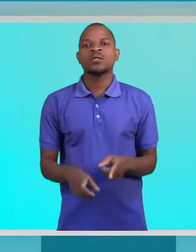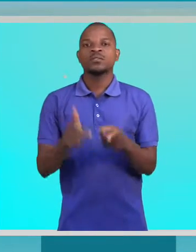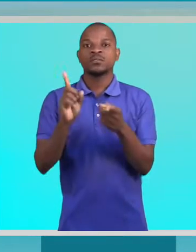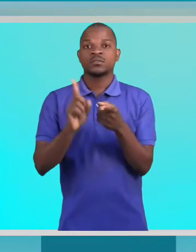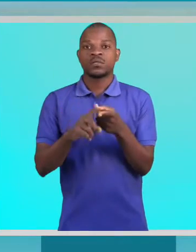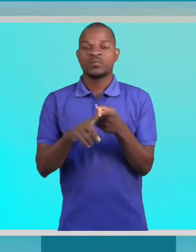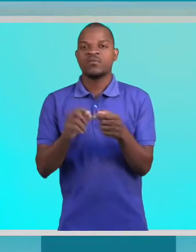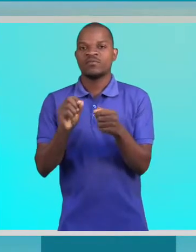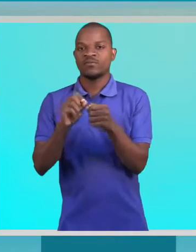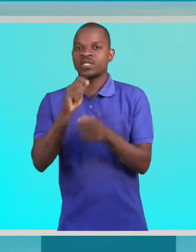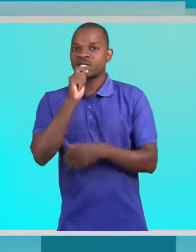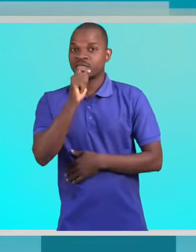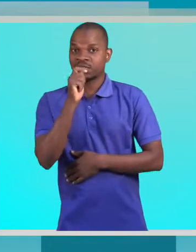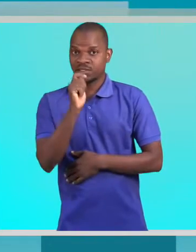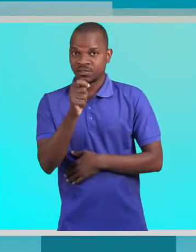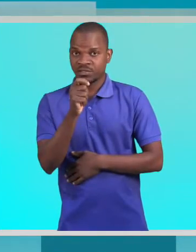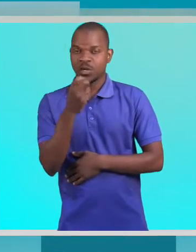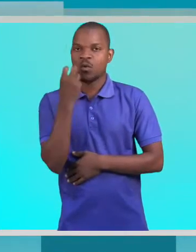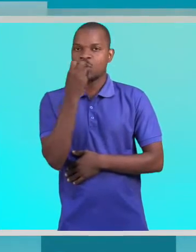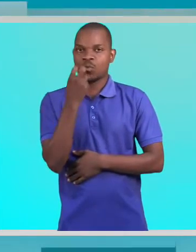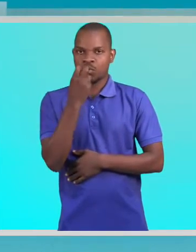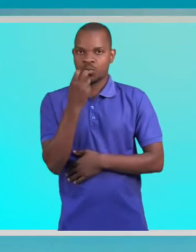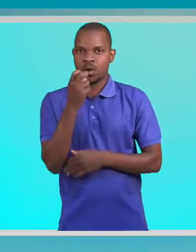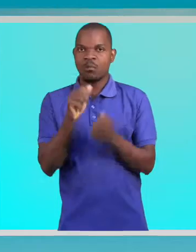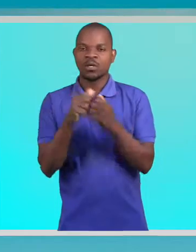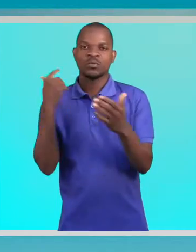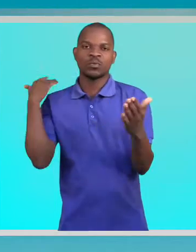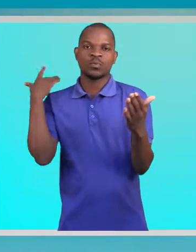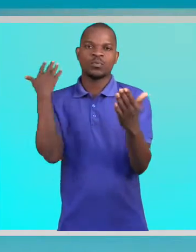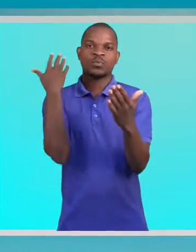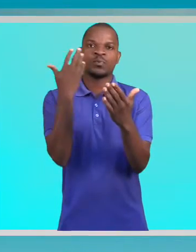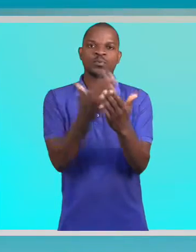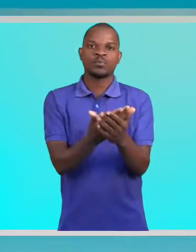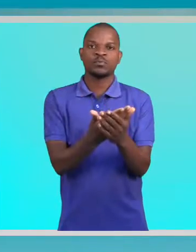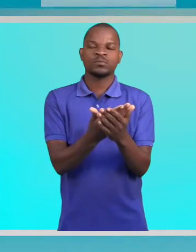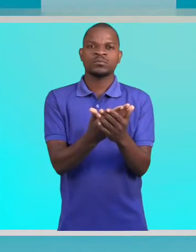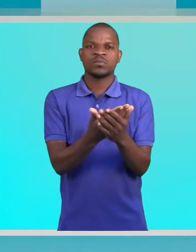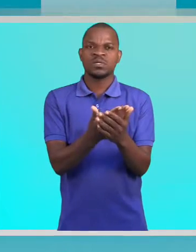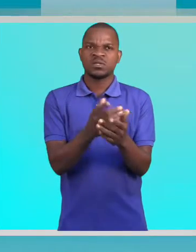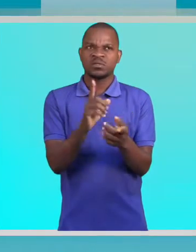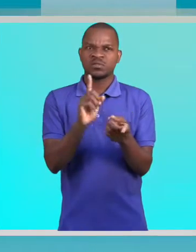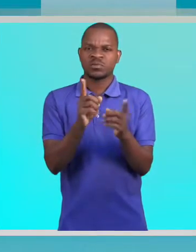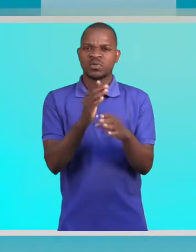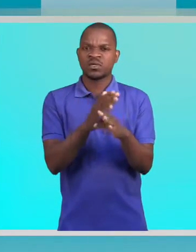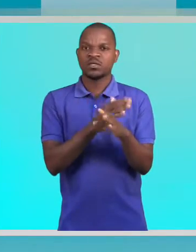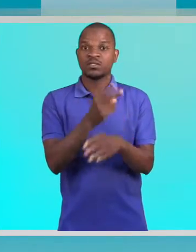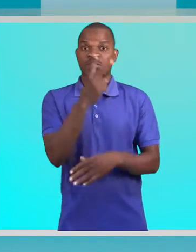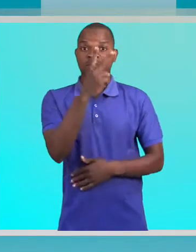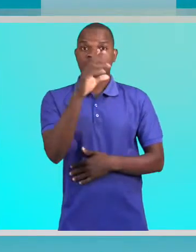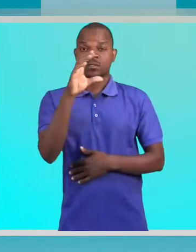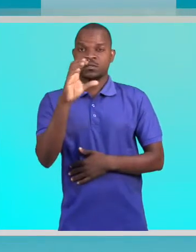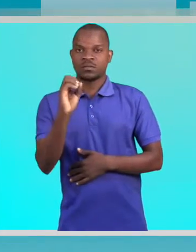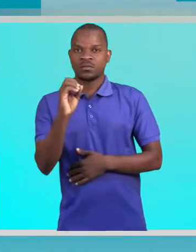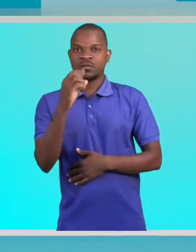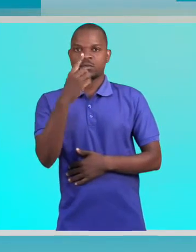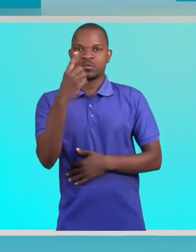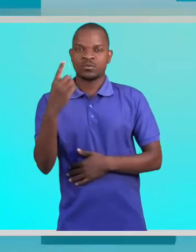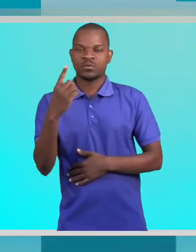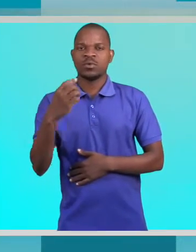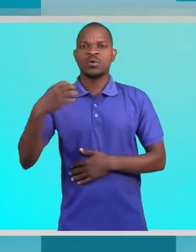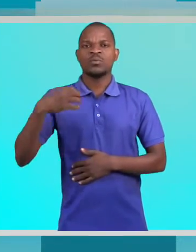entrevista, não é? De algum tempo para cá, salvo era, em 2011, o ministério